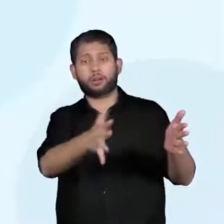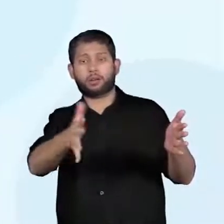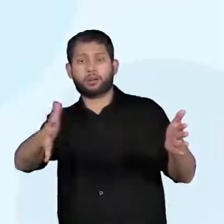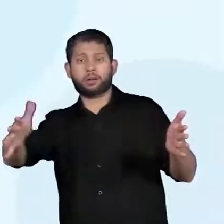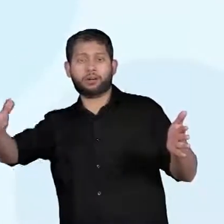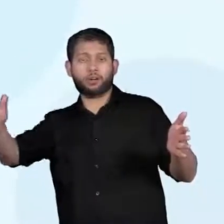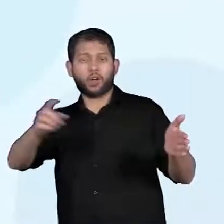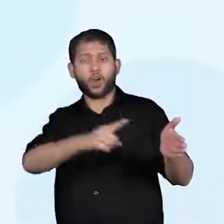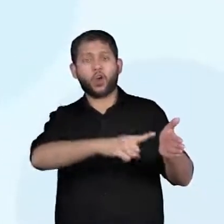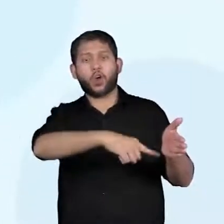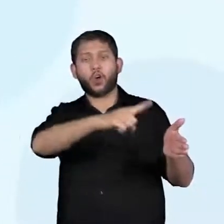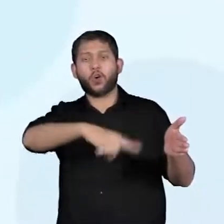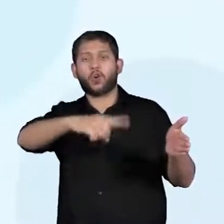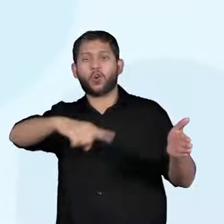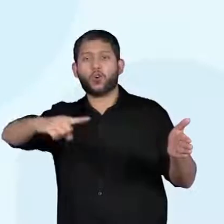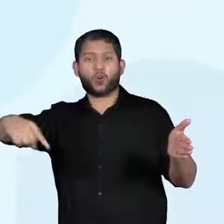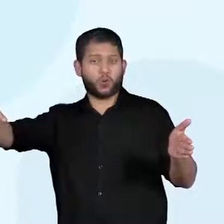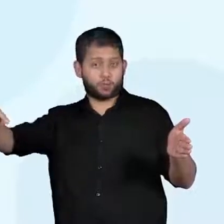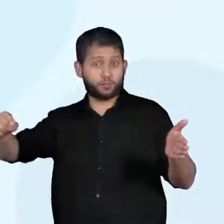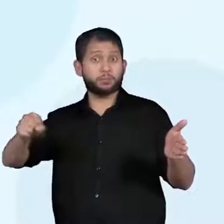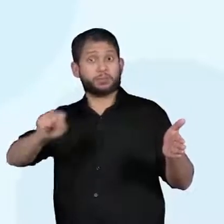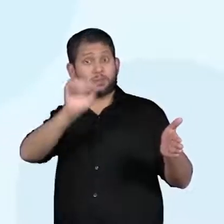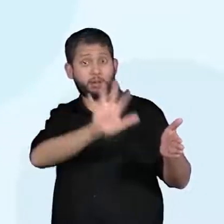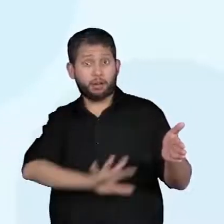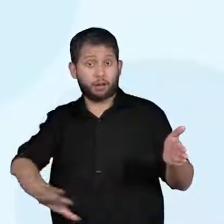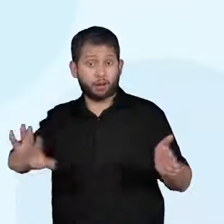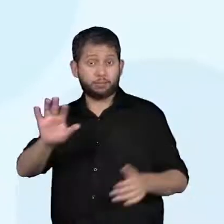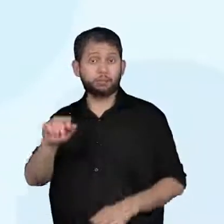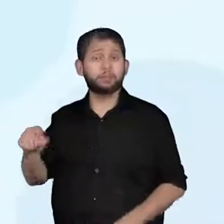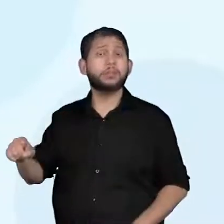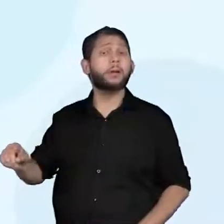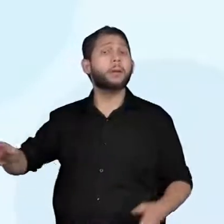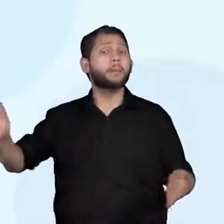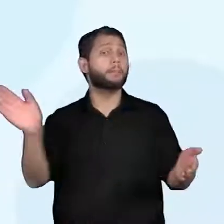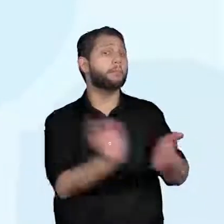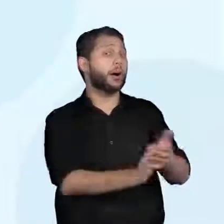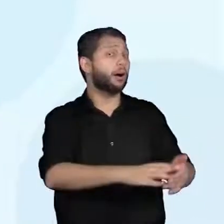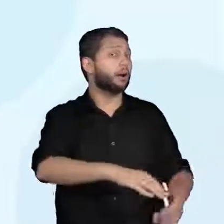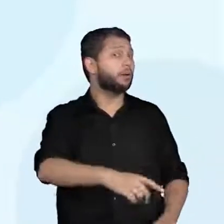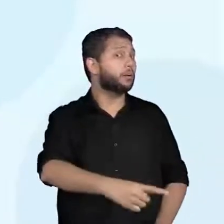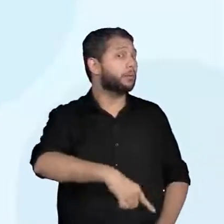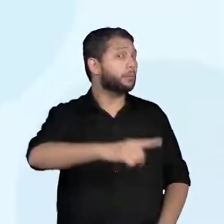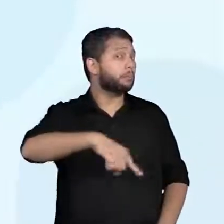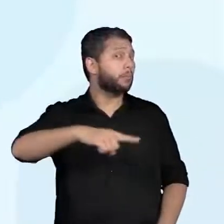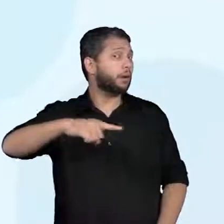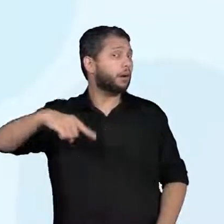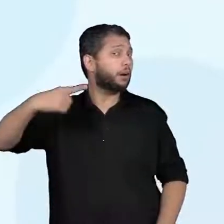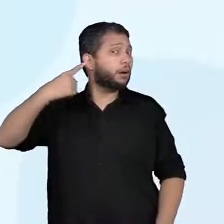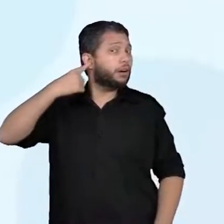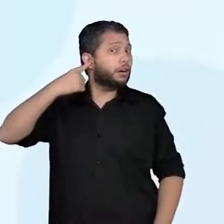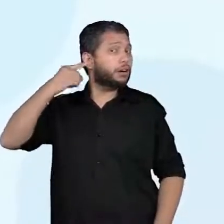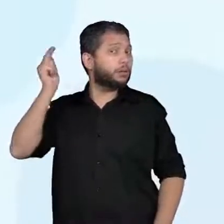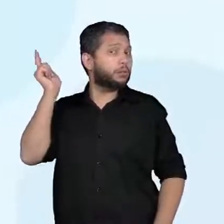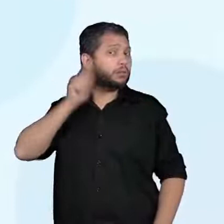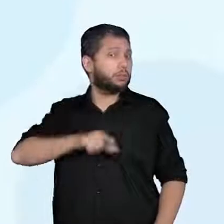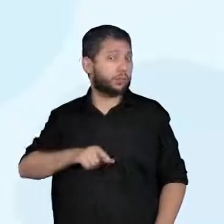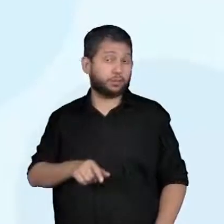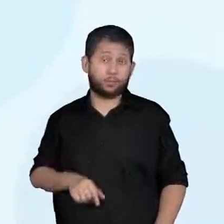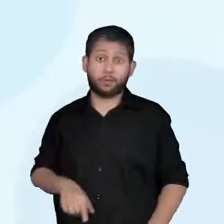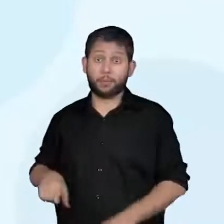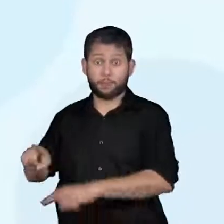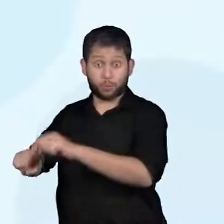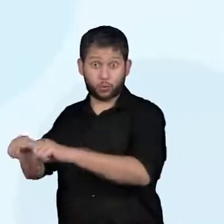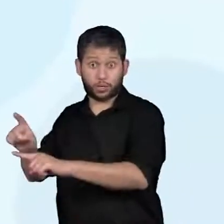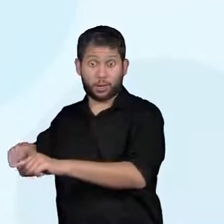Elas se propagam pelo ar e chegam até nossos ouvidos. Vibrações produzidas por objetos diferentes